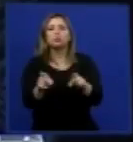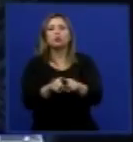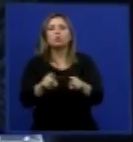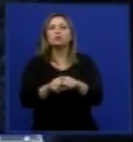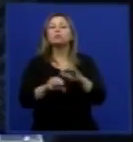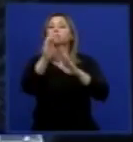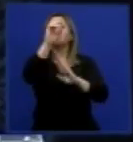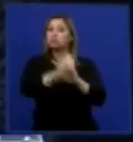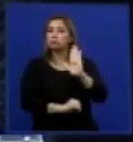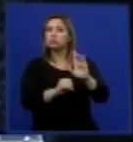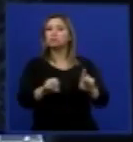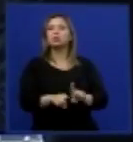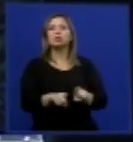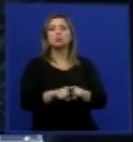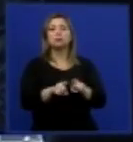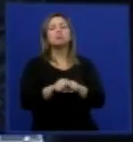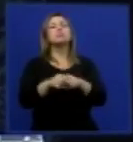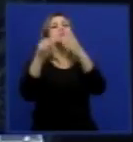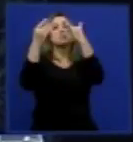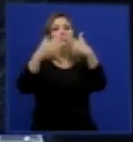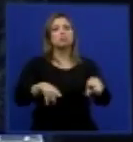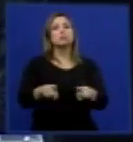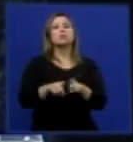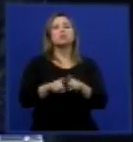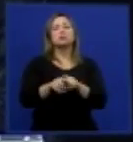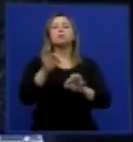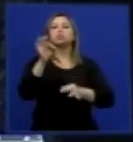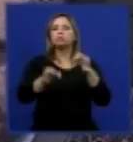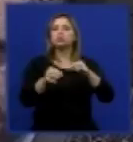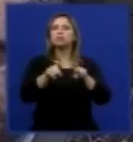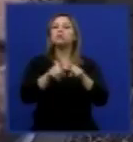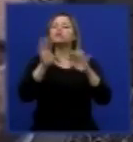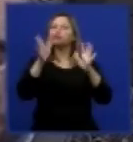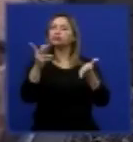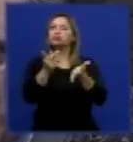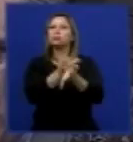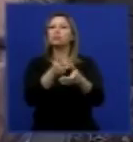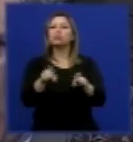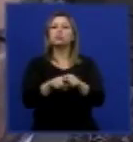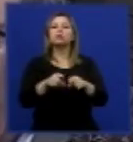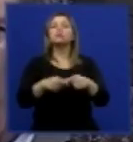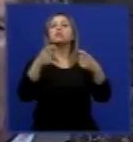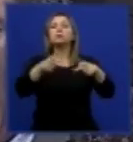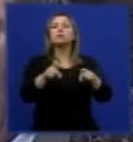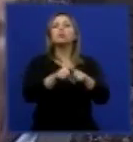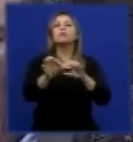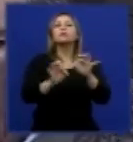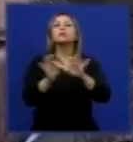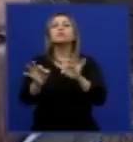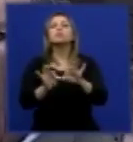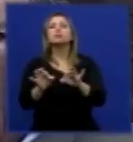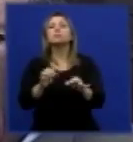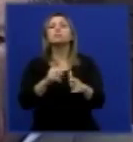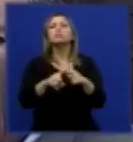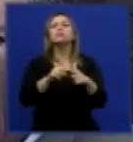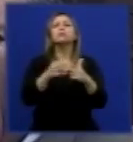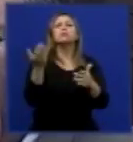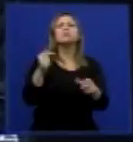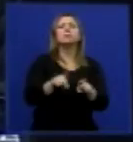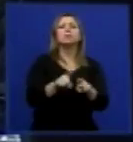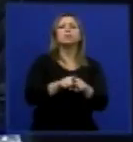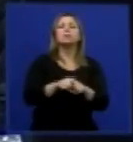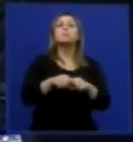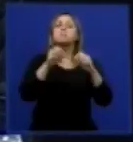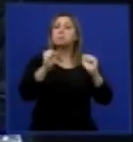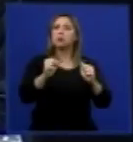audex dando lhe cência do suprimento judicial H feito em lugar da anuência da nominada autarquia para que o